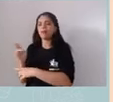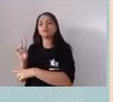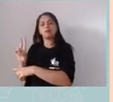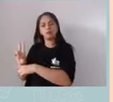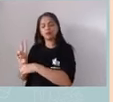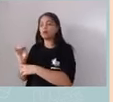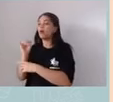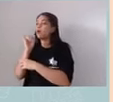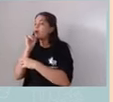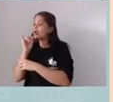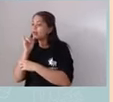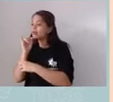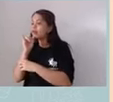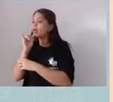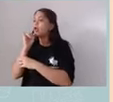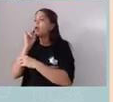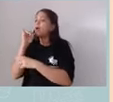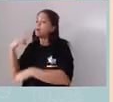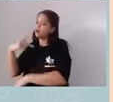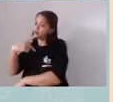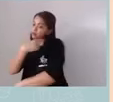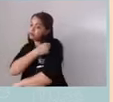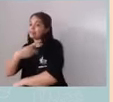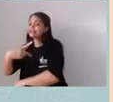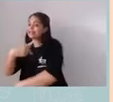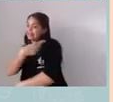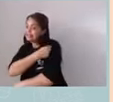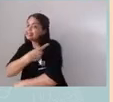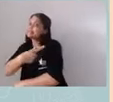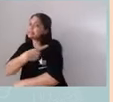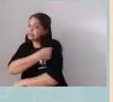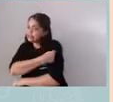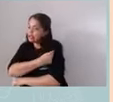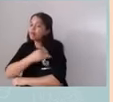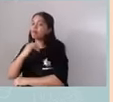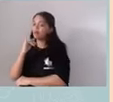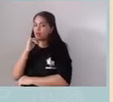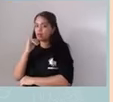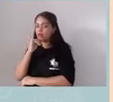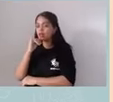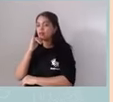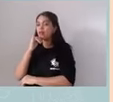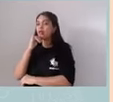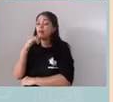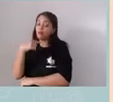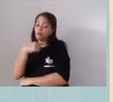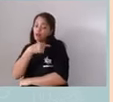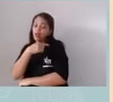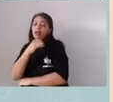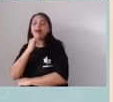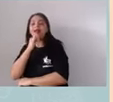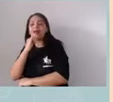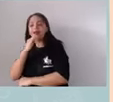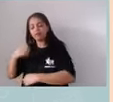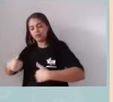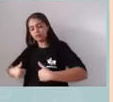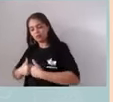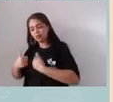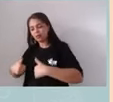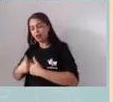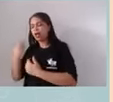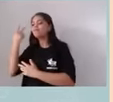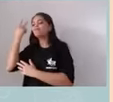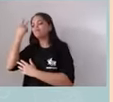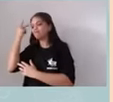exemplo é justamente a vacinação, as vacinas. Então, as vacinas, elas são esse exemplo aí de imunidade ativa